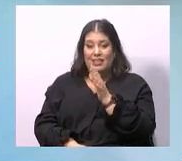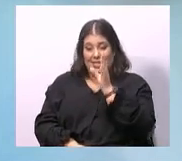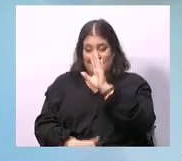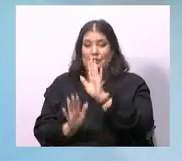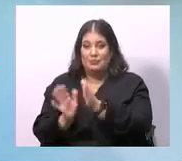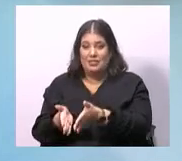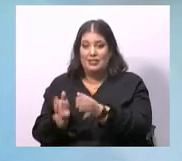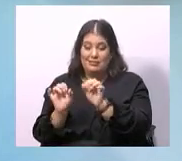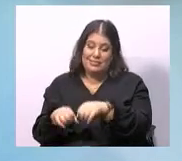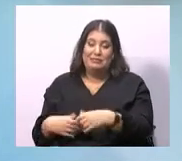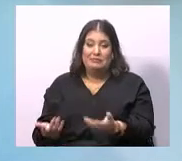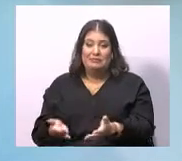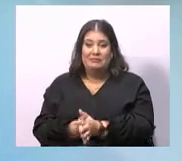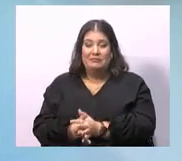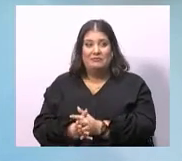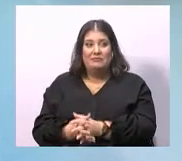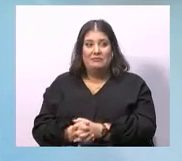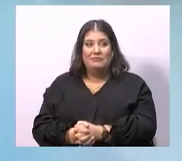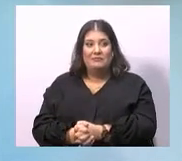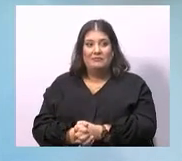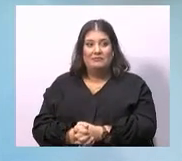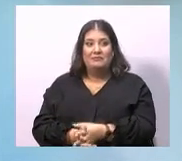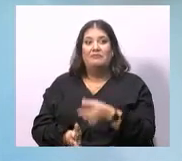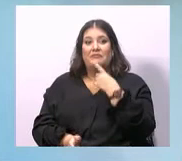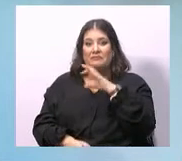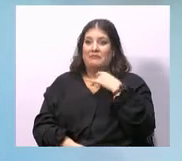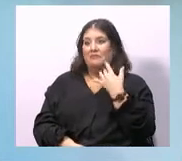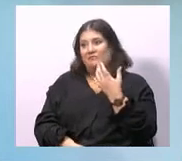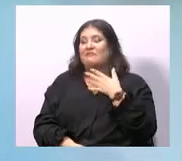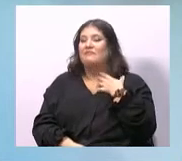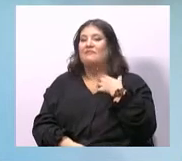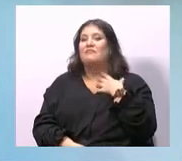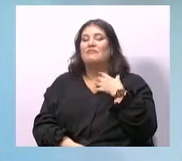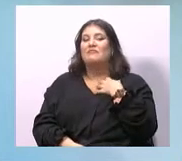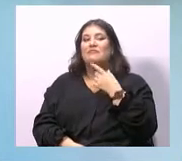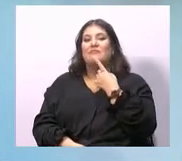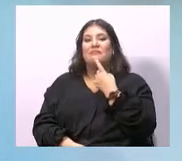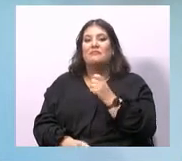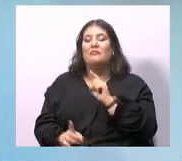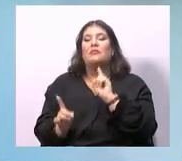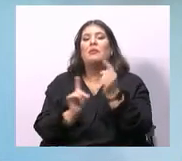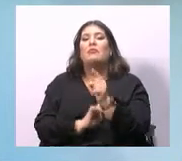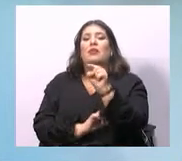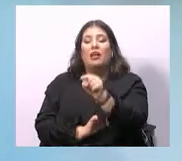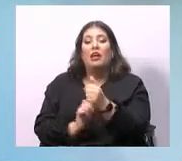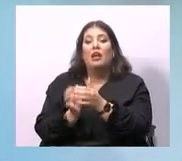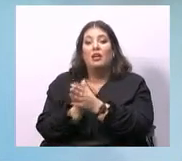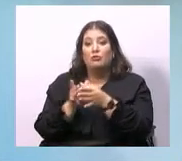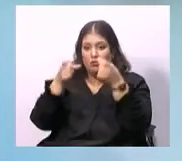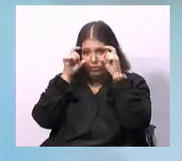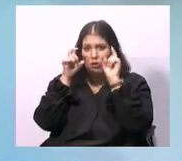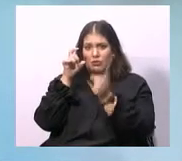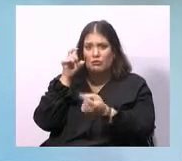Claro. Não se vai, quer dizer, é uma pergunta engraçada até. Eu devolveria também, todos nós devemos usar óculos?